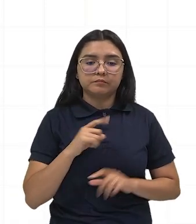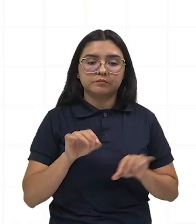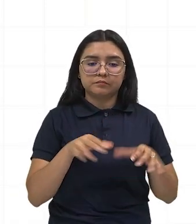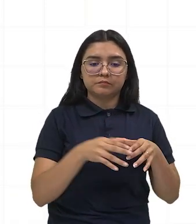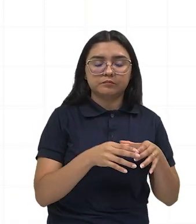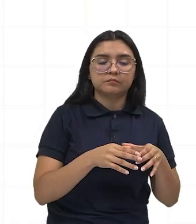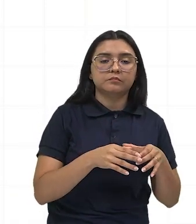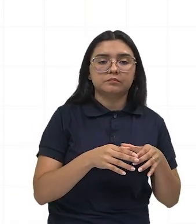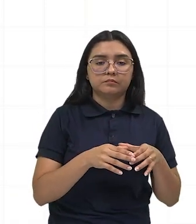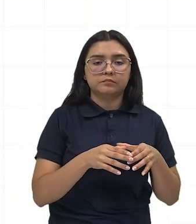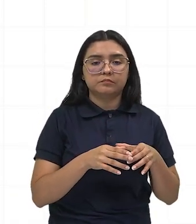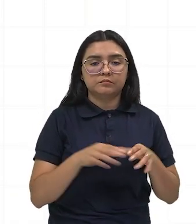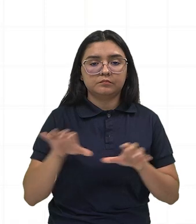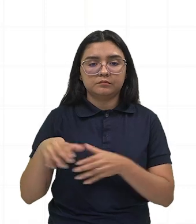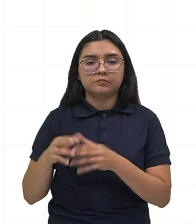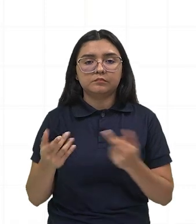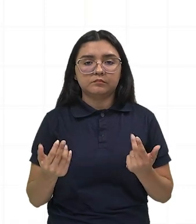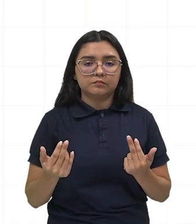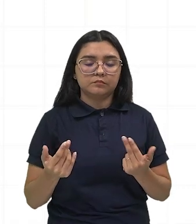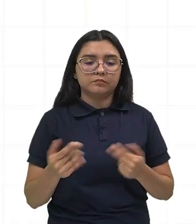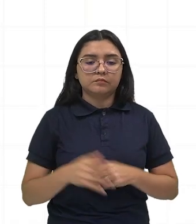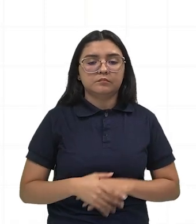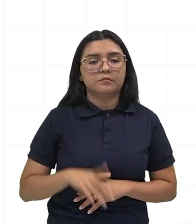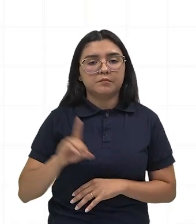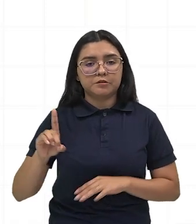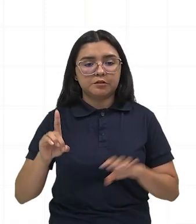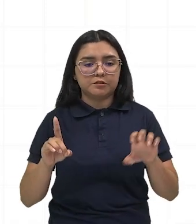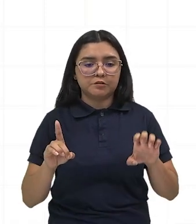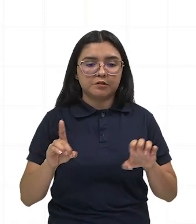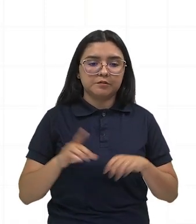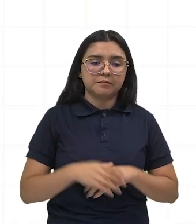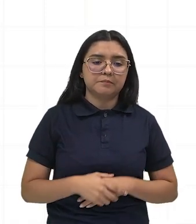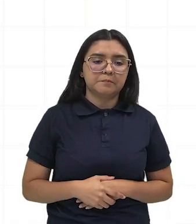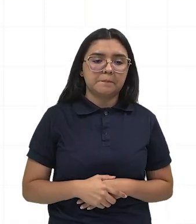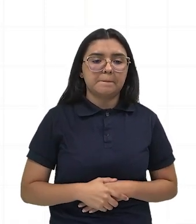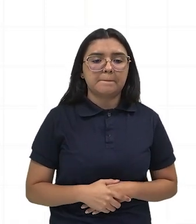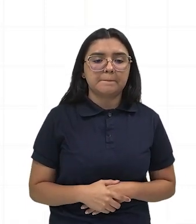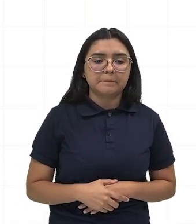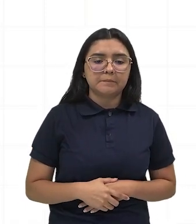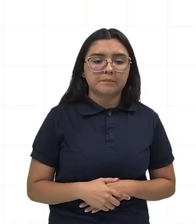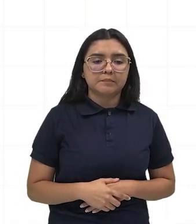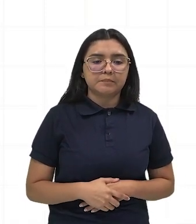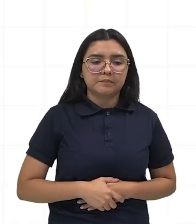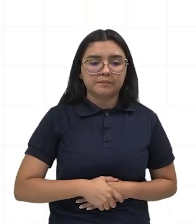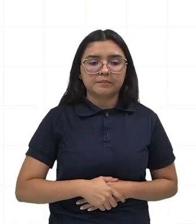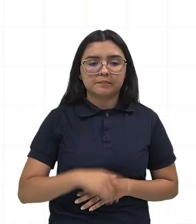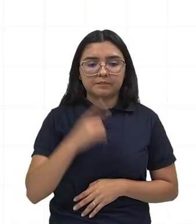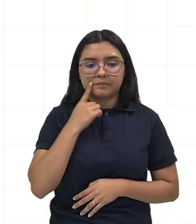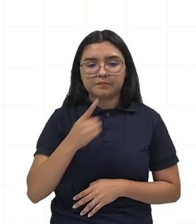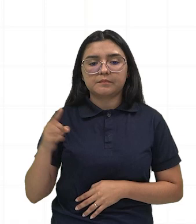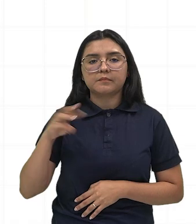iguais, tanto para a esquerda quanto para a direita, que é exatamente aquilo que eu falei. Olha, está aqui a minha